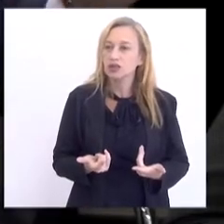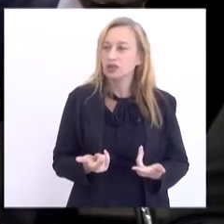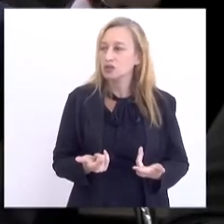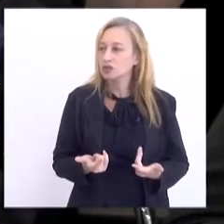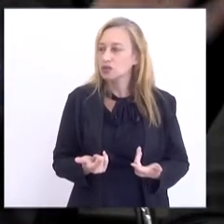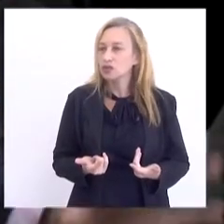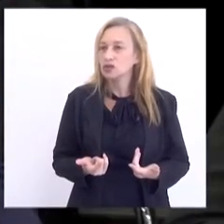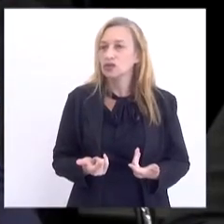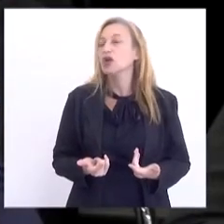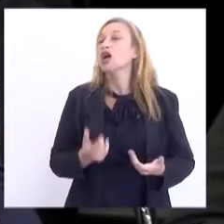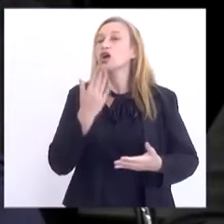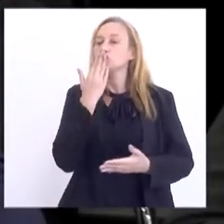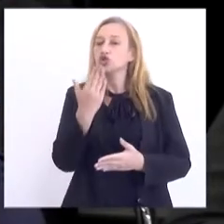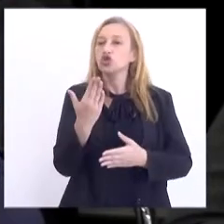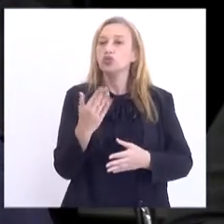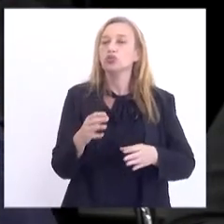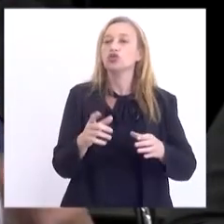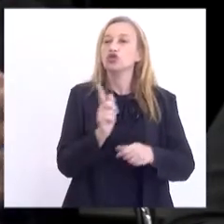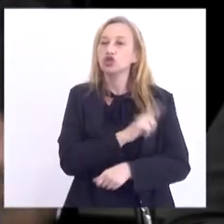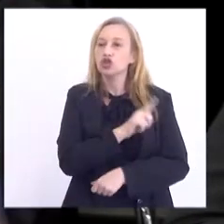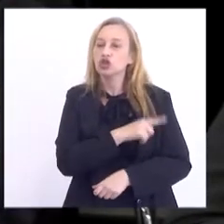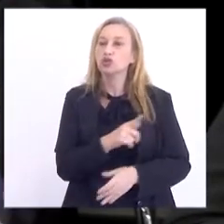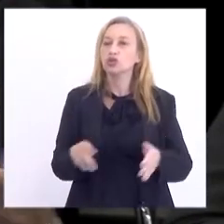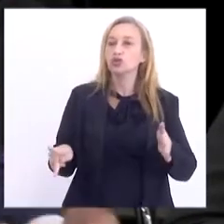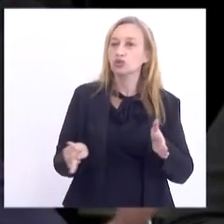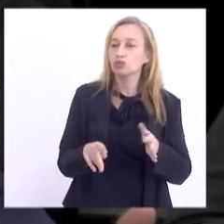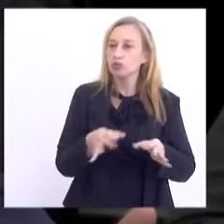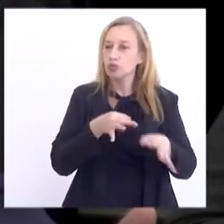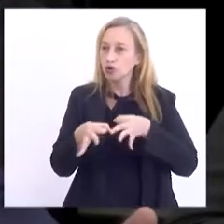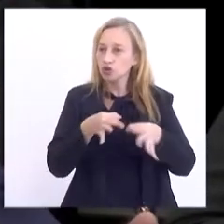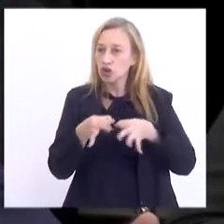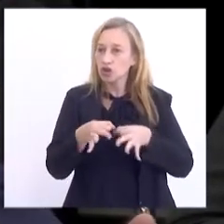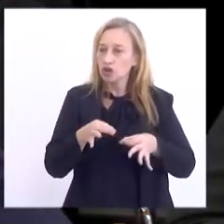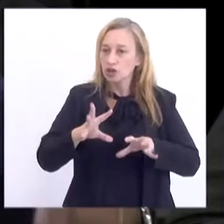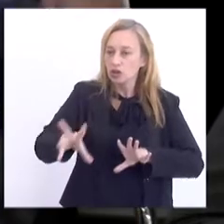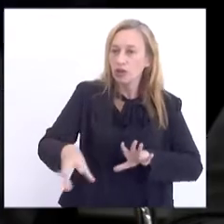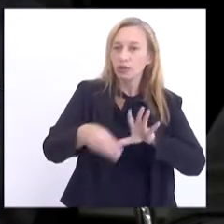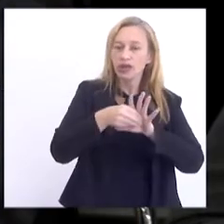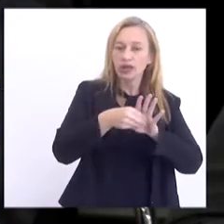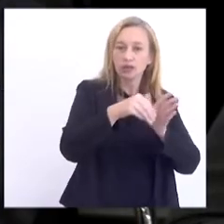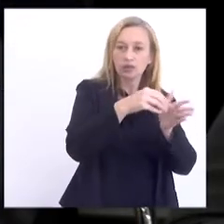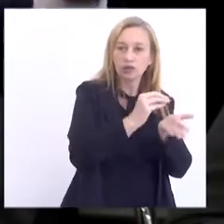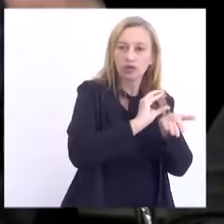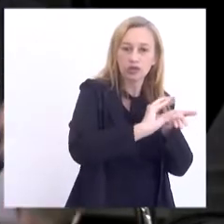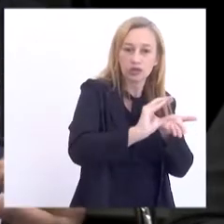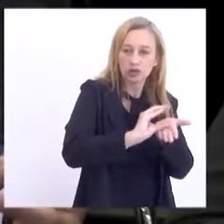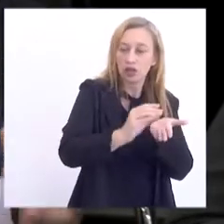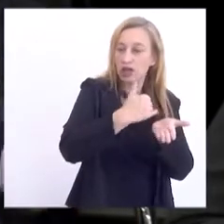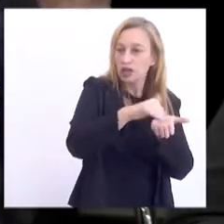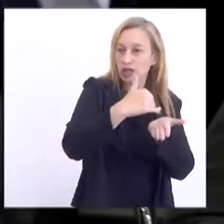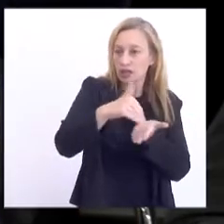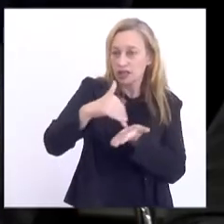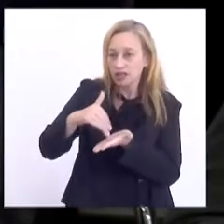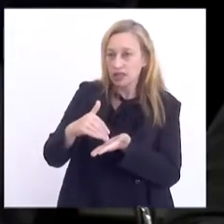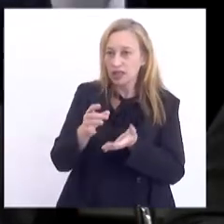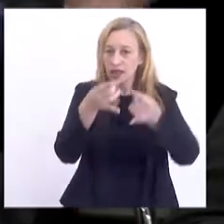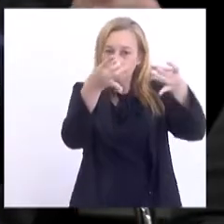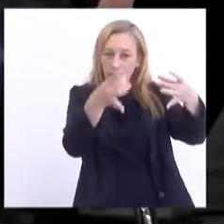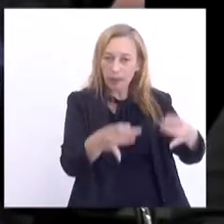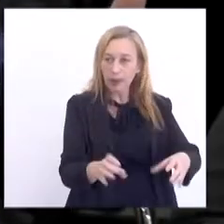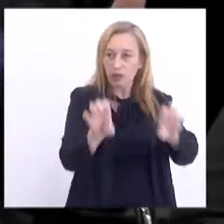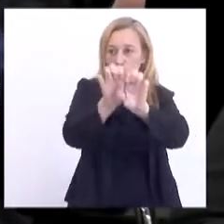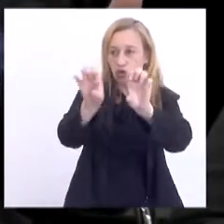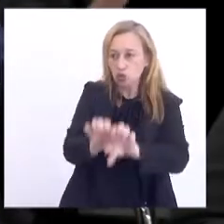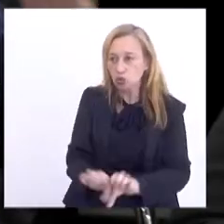justo não é um tipo de gestão de projeto nós aplicamos isso com as secretarias nos mínimos detalhes com uma